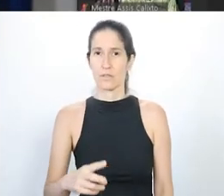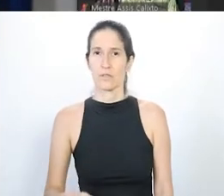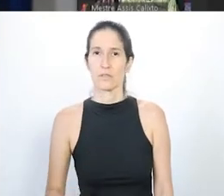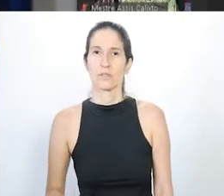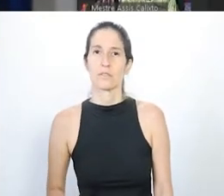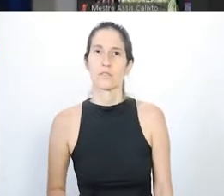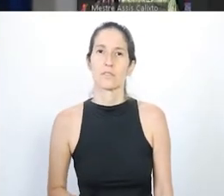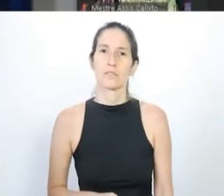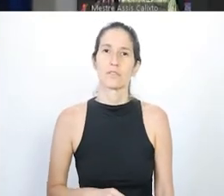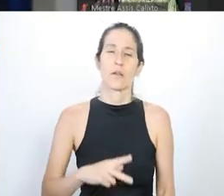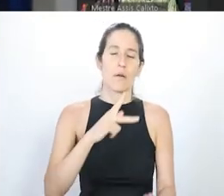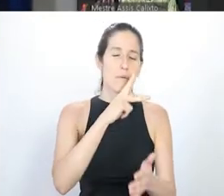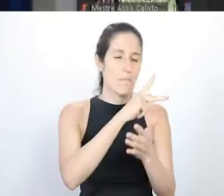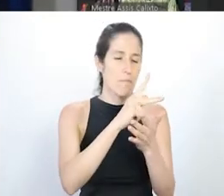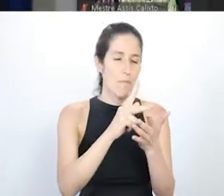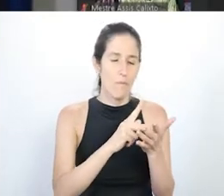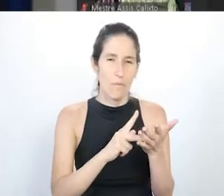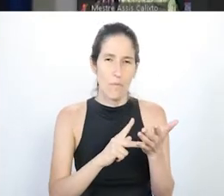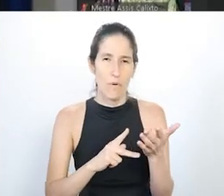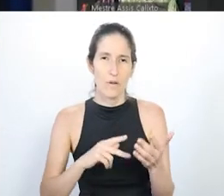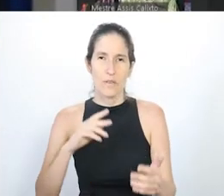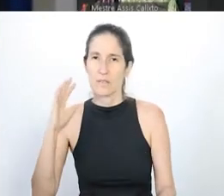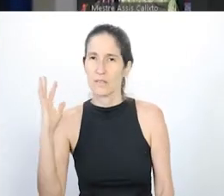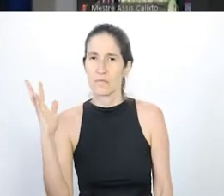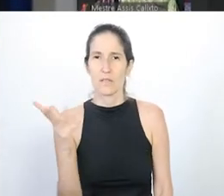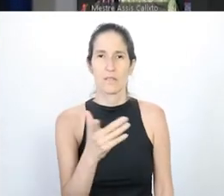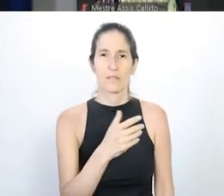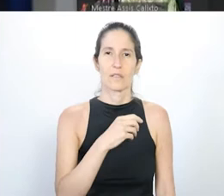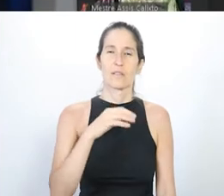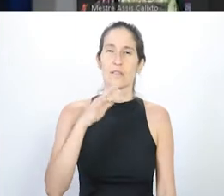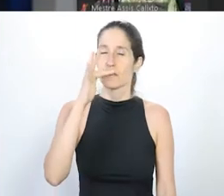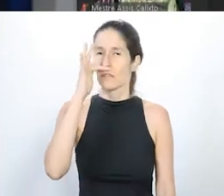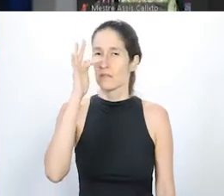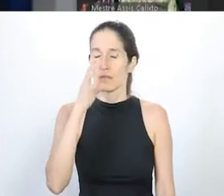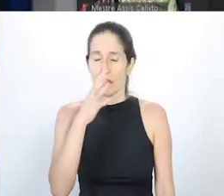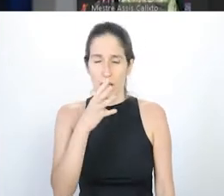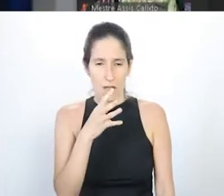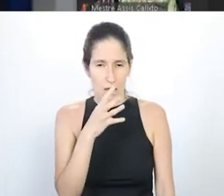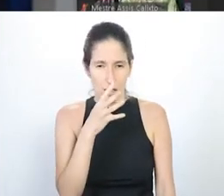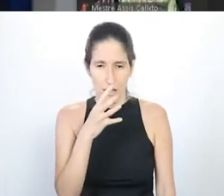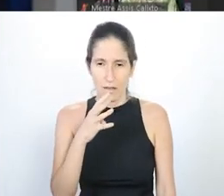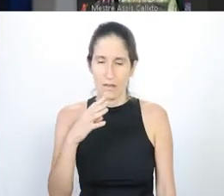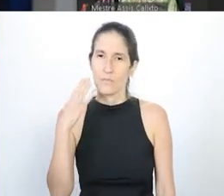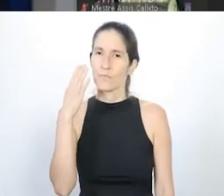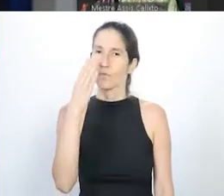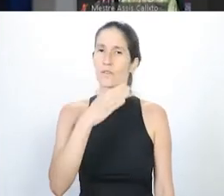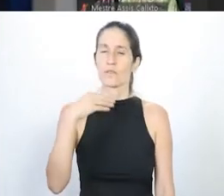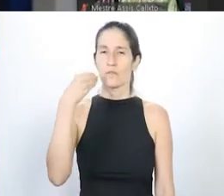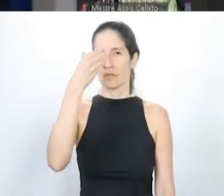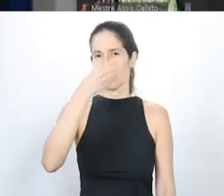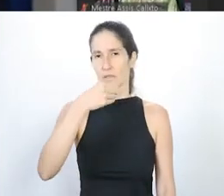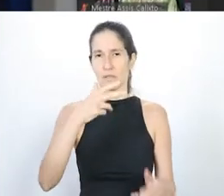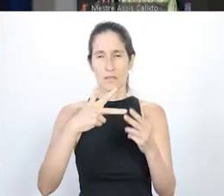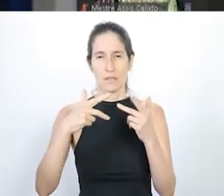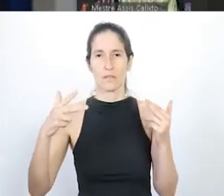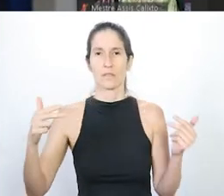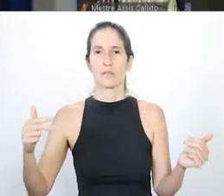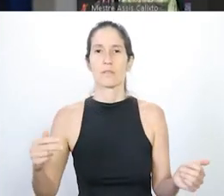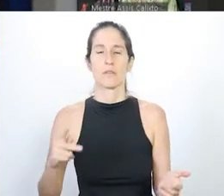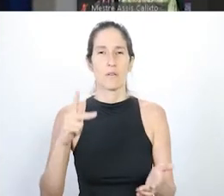cacho que encanta a rosa e toda a doçura que tem o pomar. Poeta de